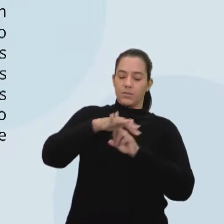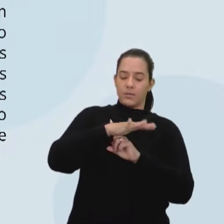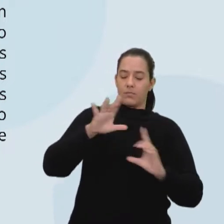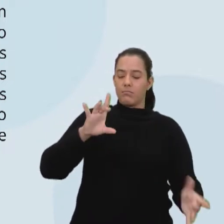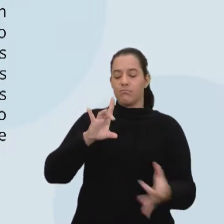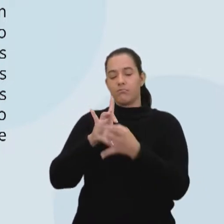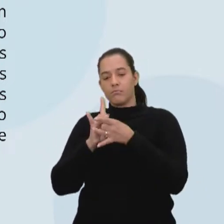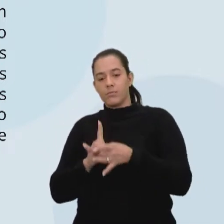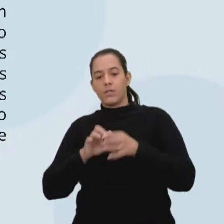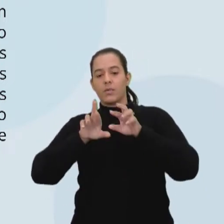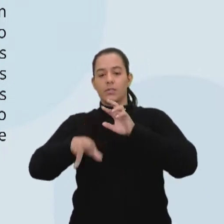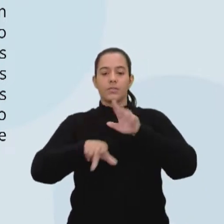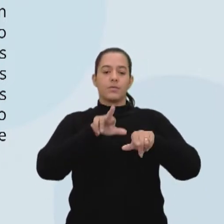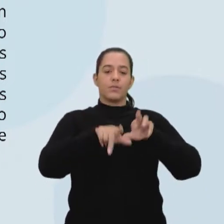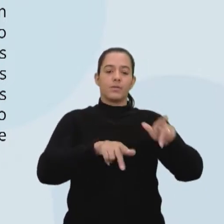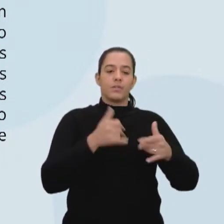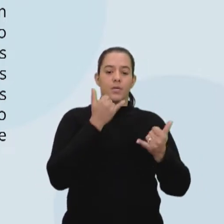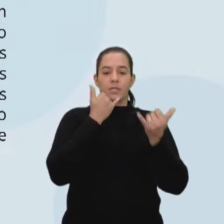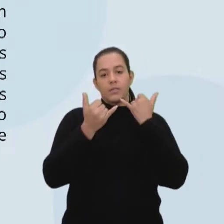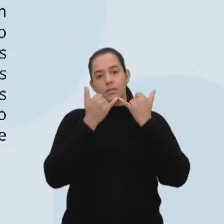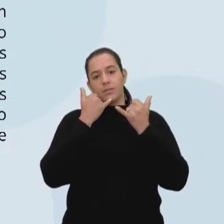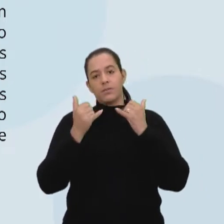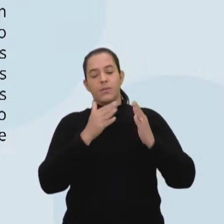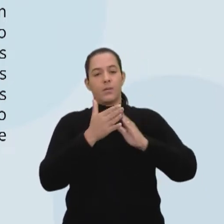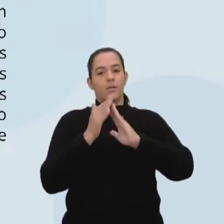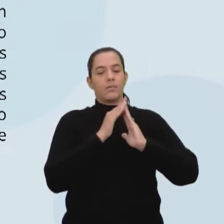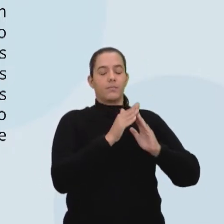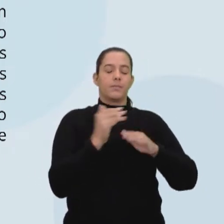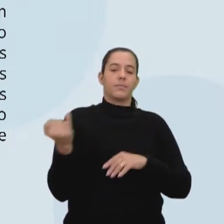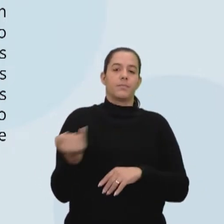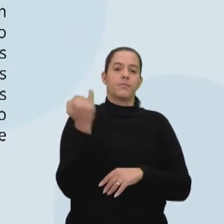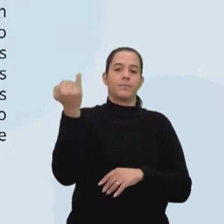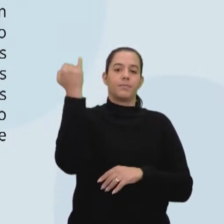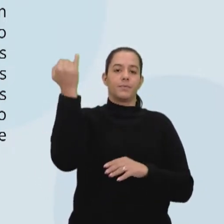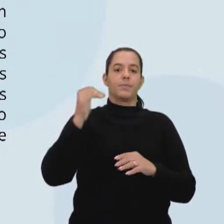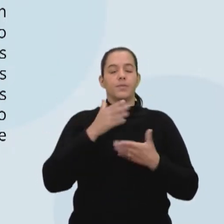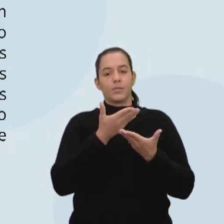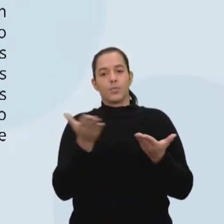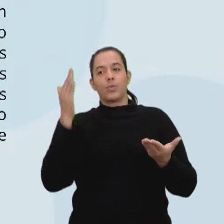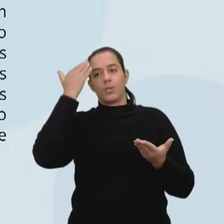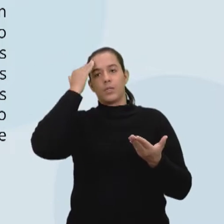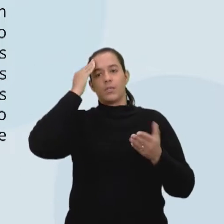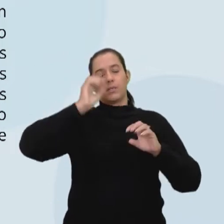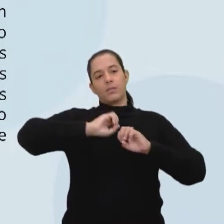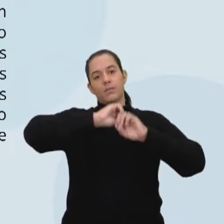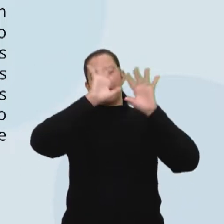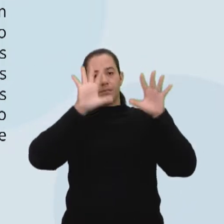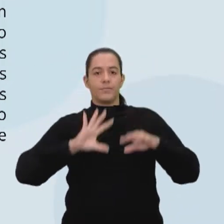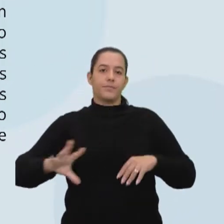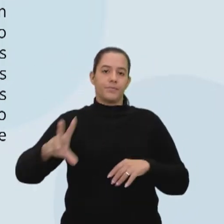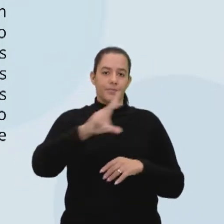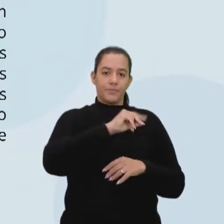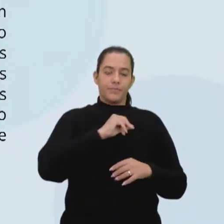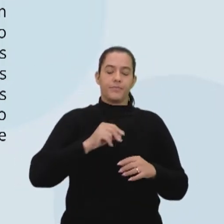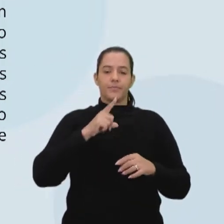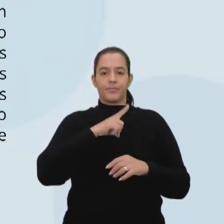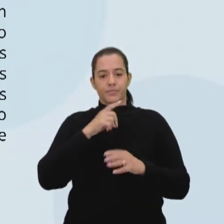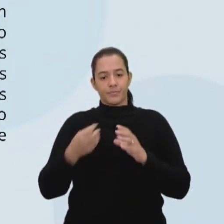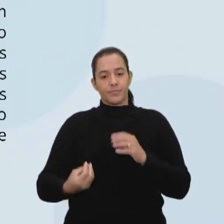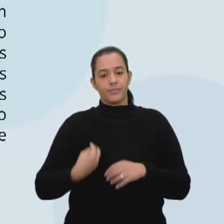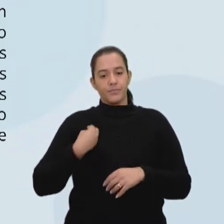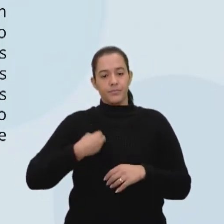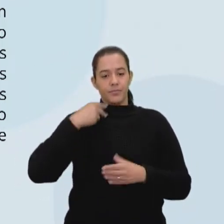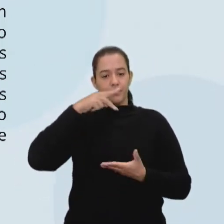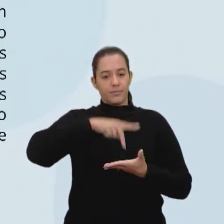a diversidade das informações da periferia é importante para que haja compreensão completa da realidade de uma